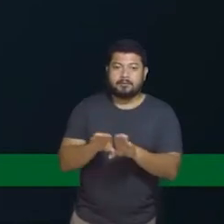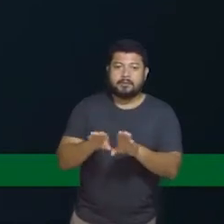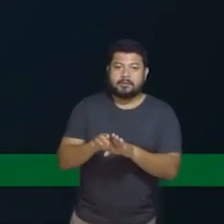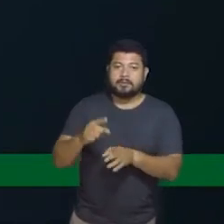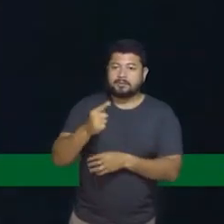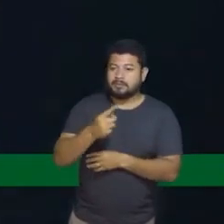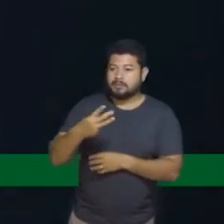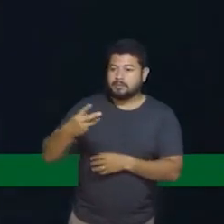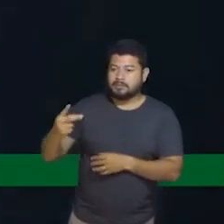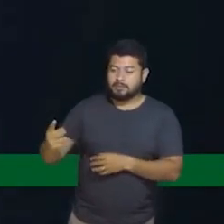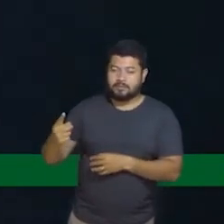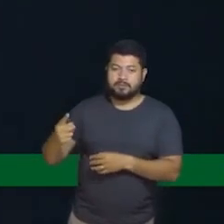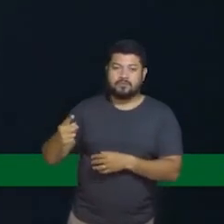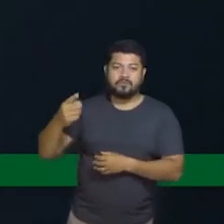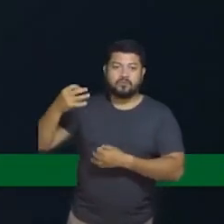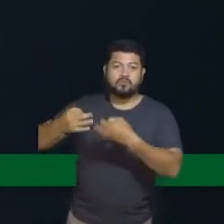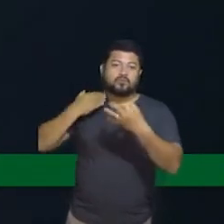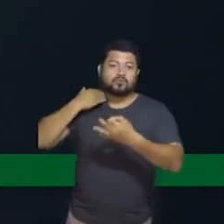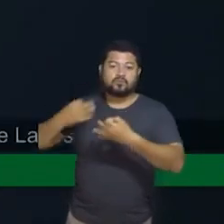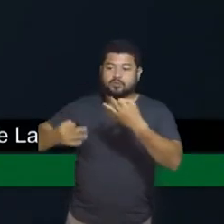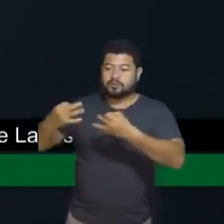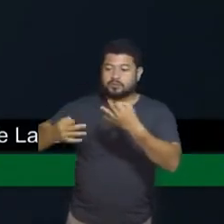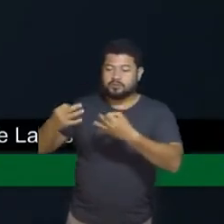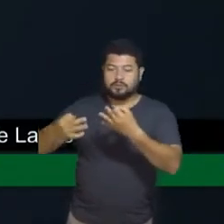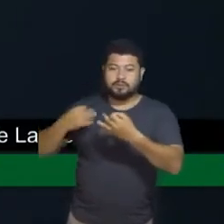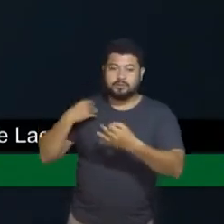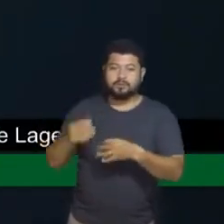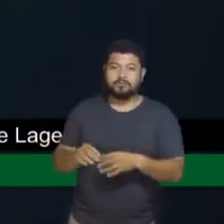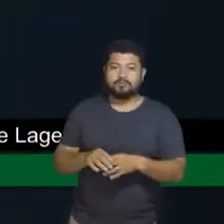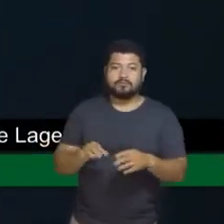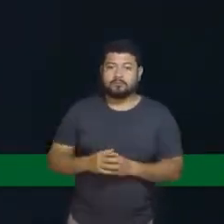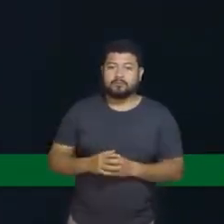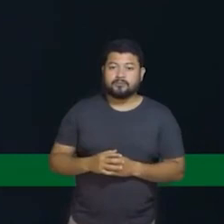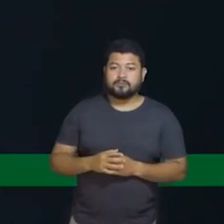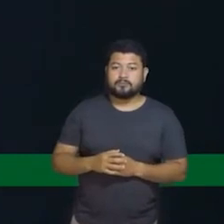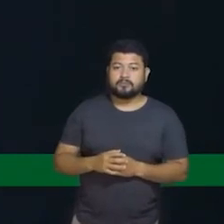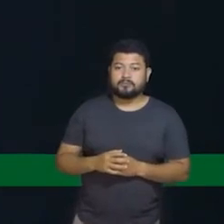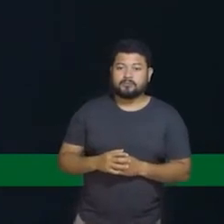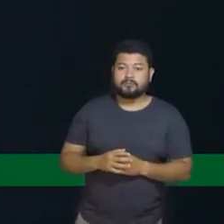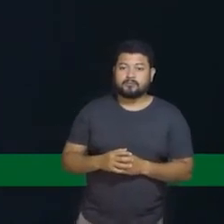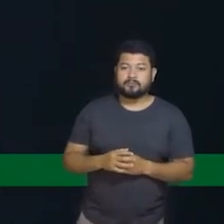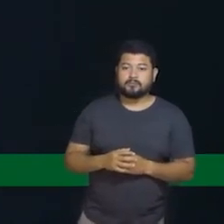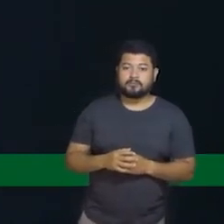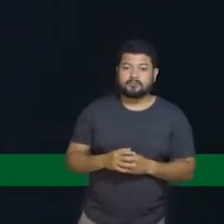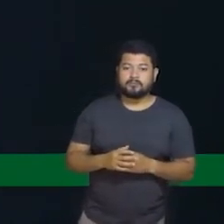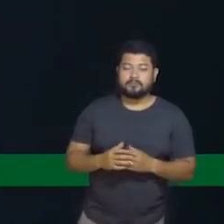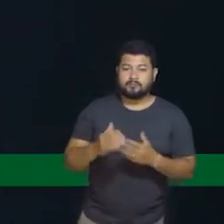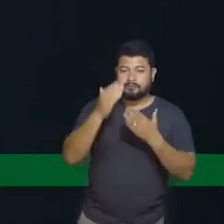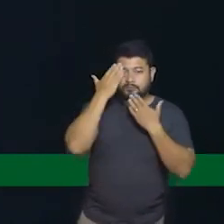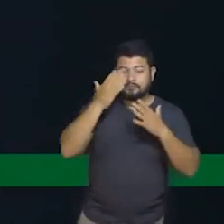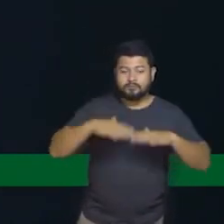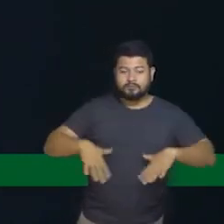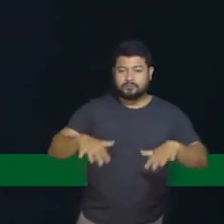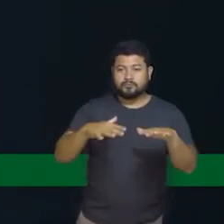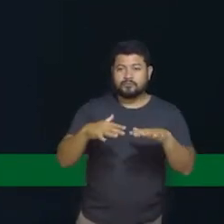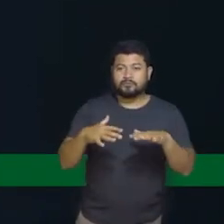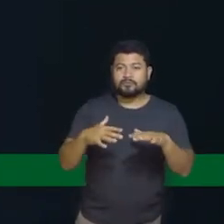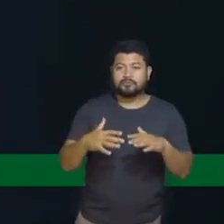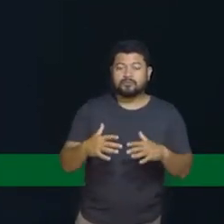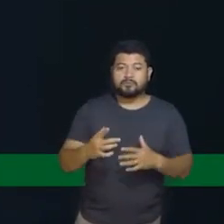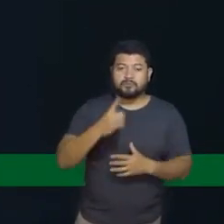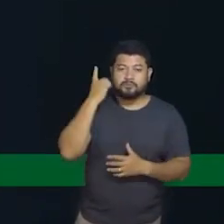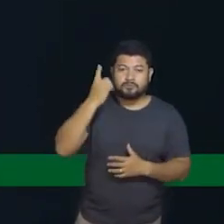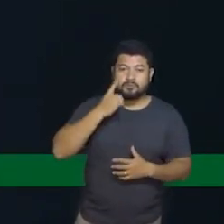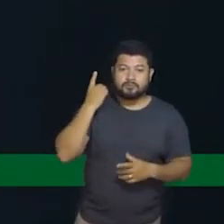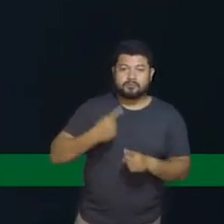100 avaliadores artísticos e culturais filiados. Queremos agradecer a todos os deputados, porque sempre